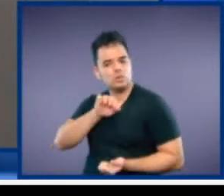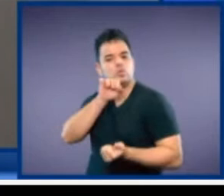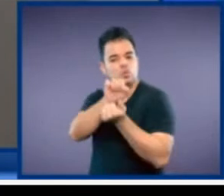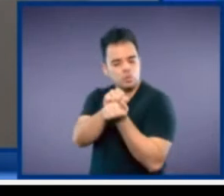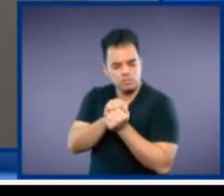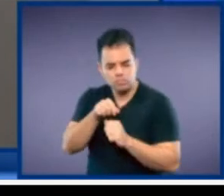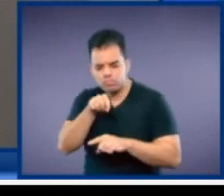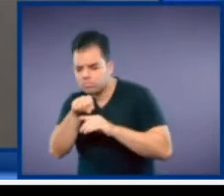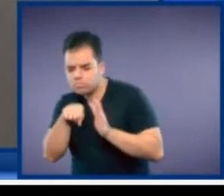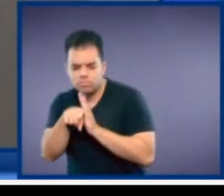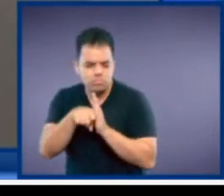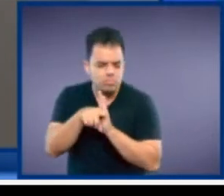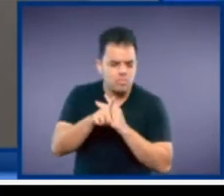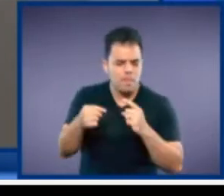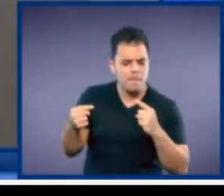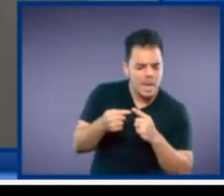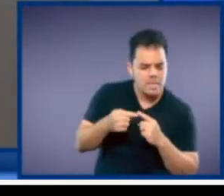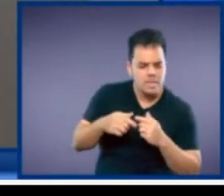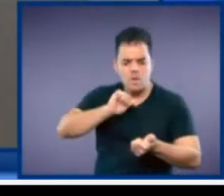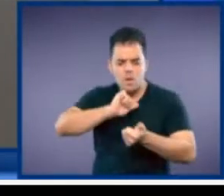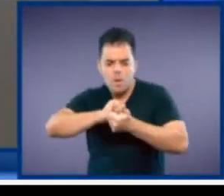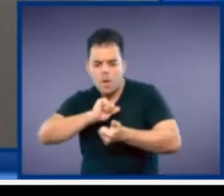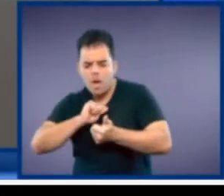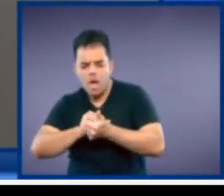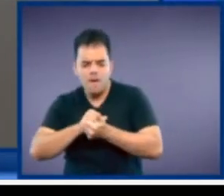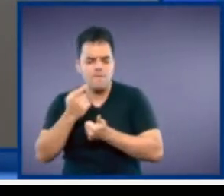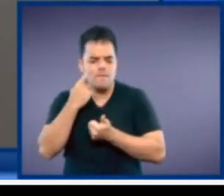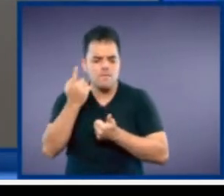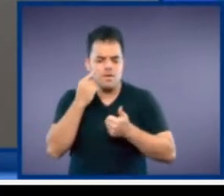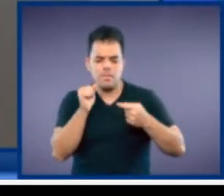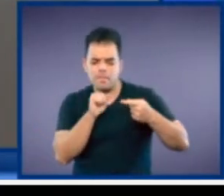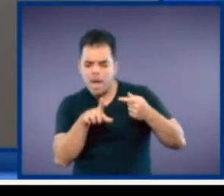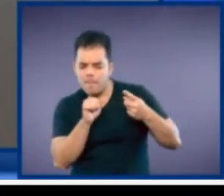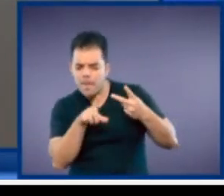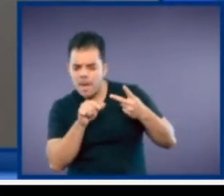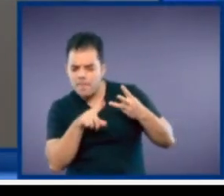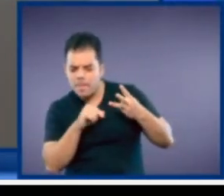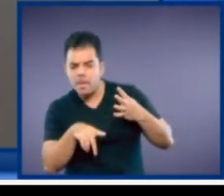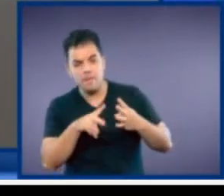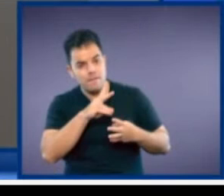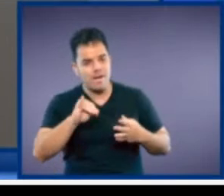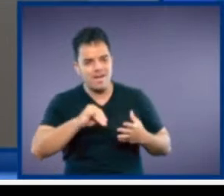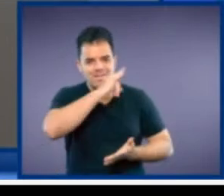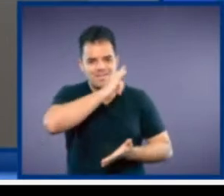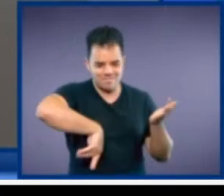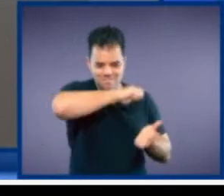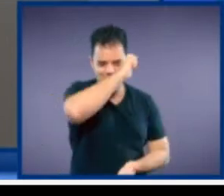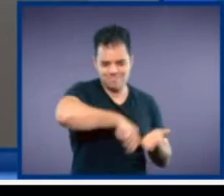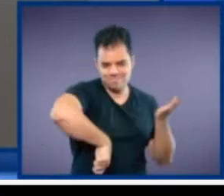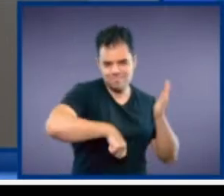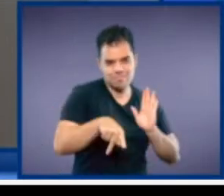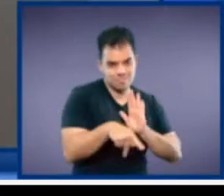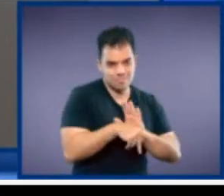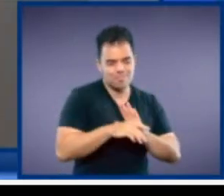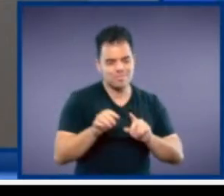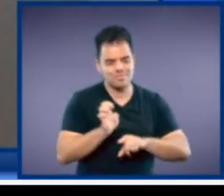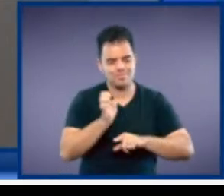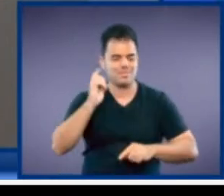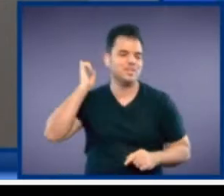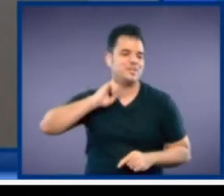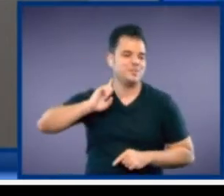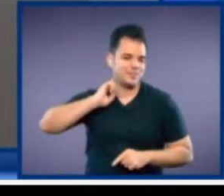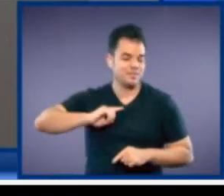verificar metas de qualidade que estarão no contrato que os senhores assinarão com o Estado de Minas.